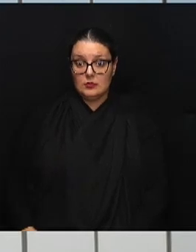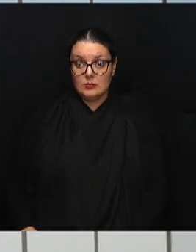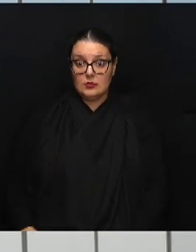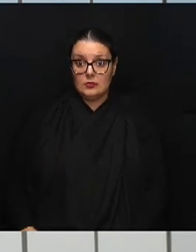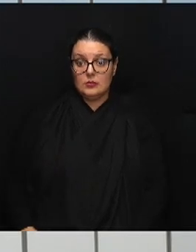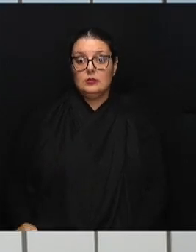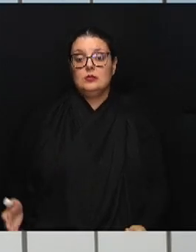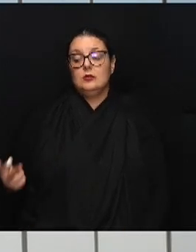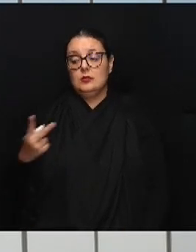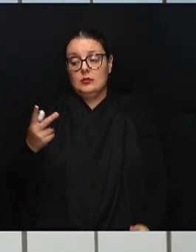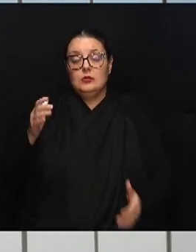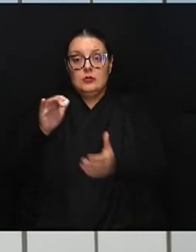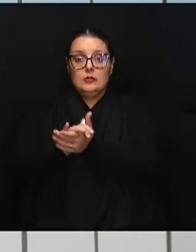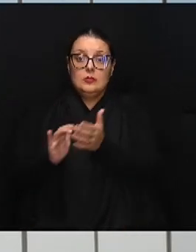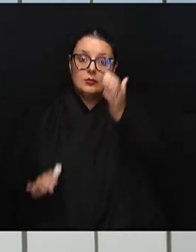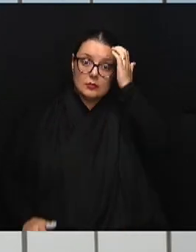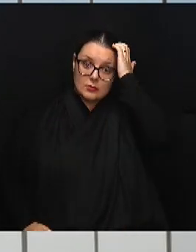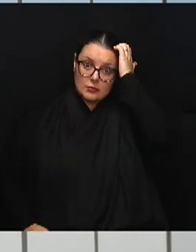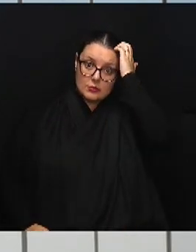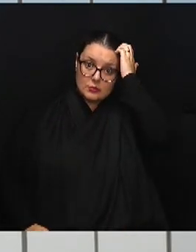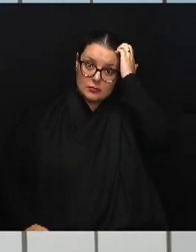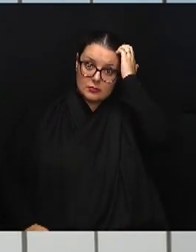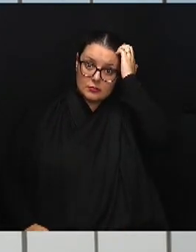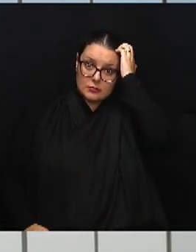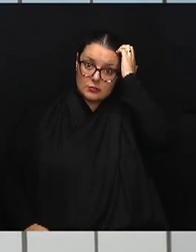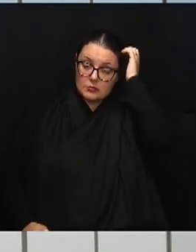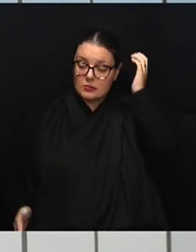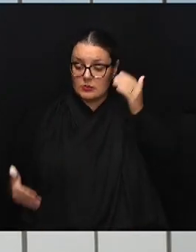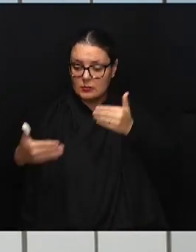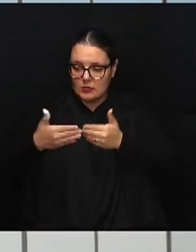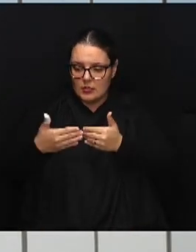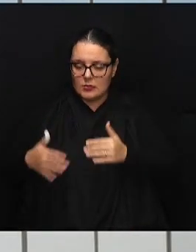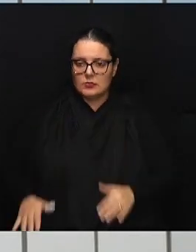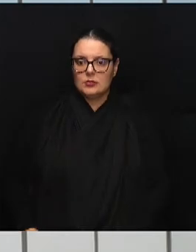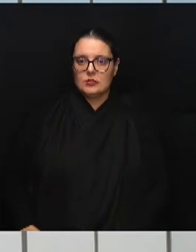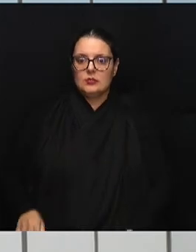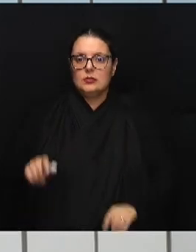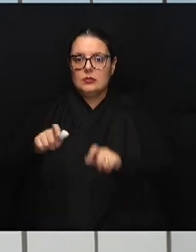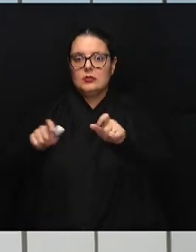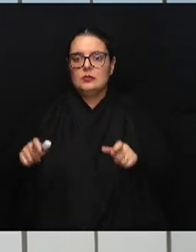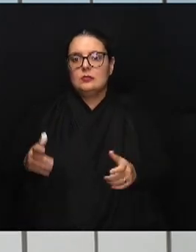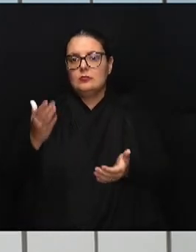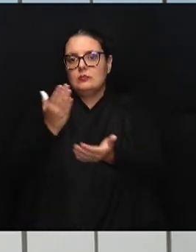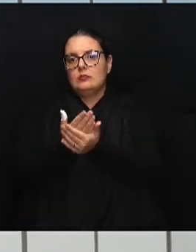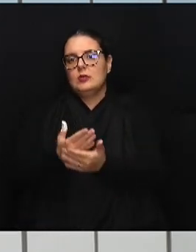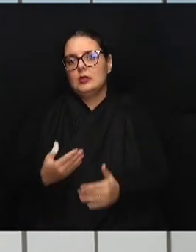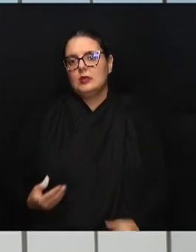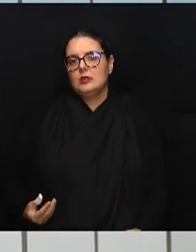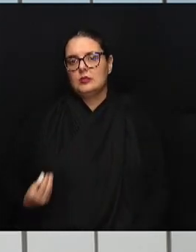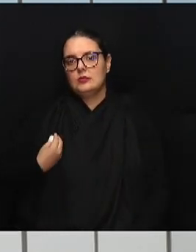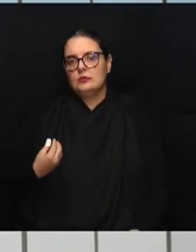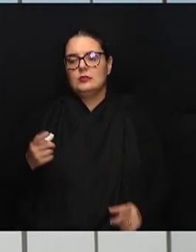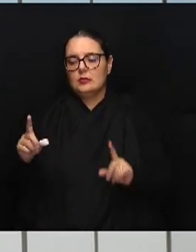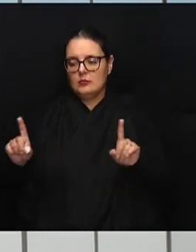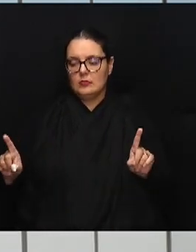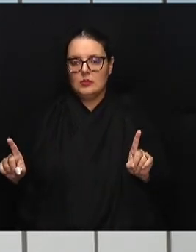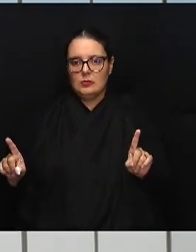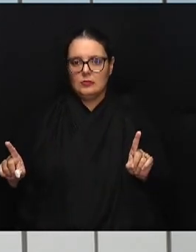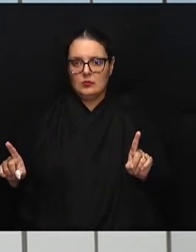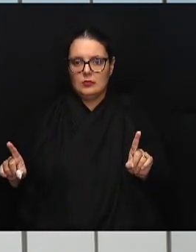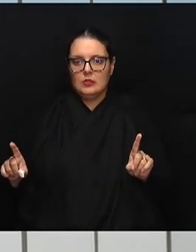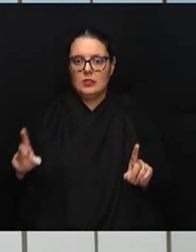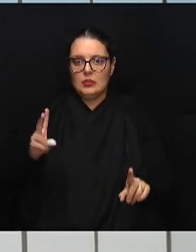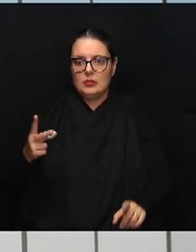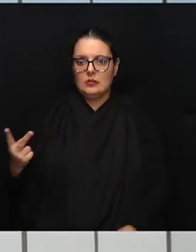se formar, se fecha numa unidade. E as pessoas deixam de existir individualmente, né? É sempre o